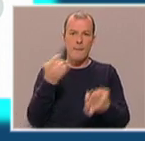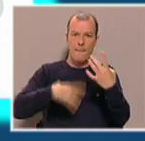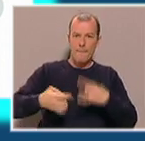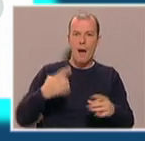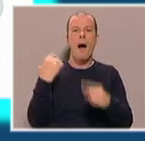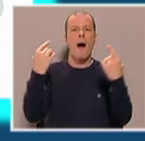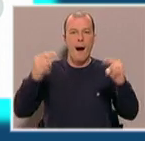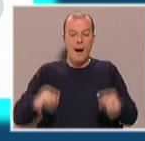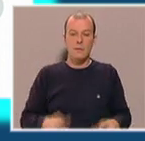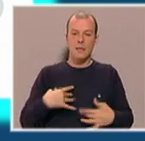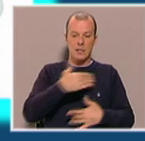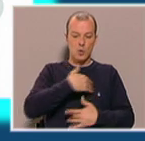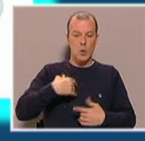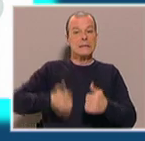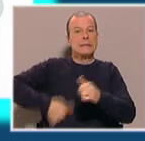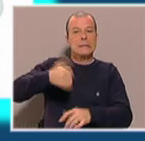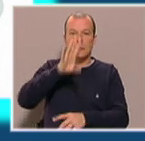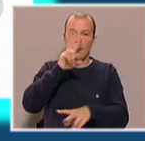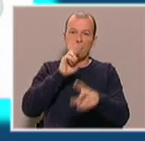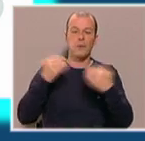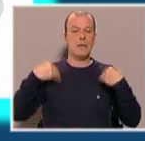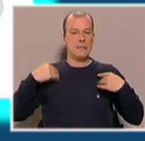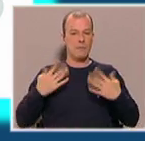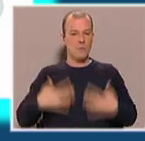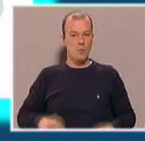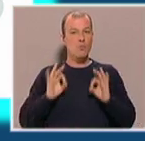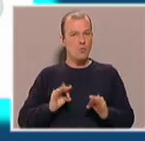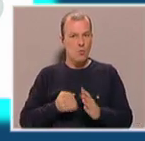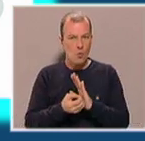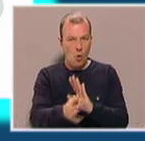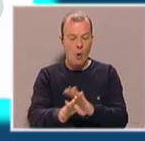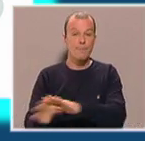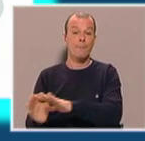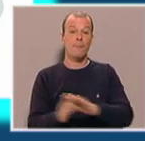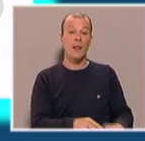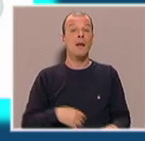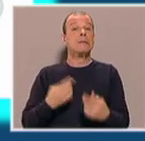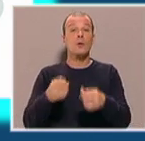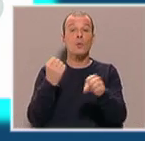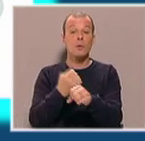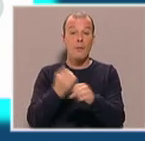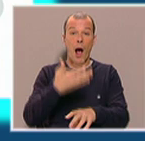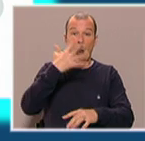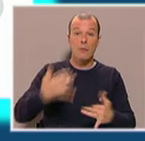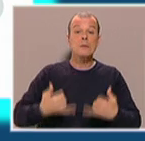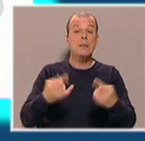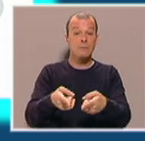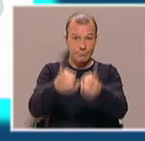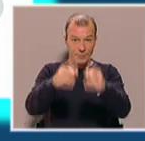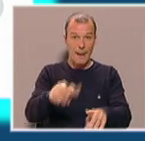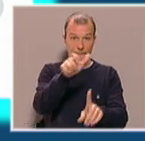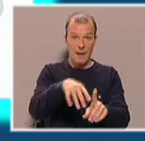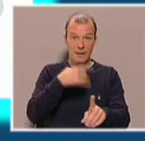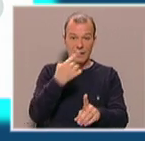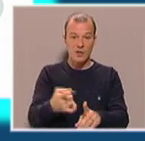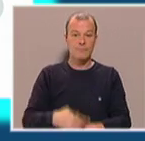e mantém-se saudável se inspirarmos pelo nariz, praticarmos exercício físico e tal. Deixamos o desafio para a próxima aula. Marta, queres ver o desafio?